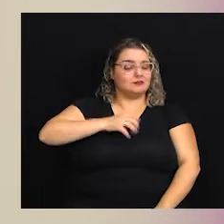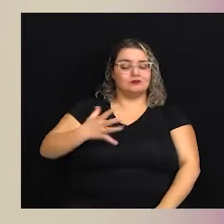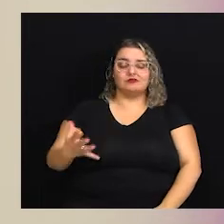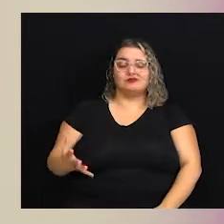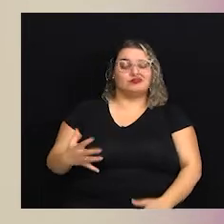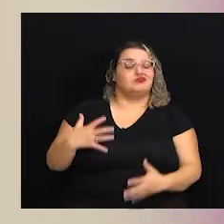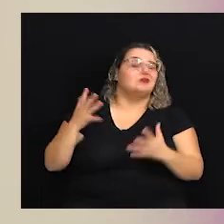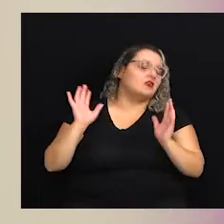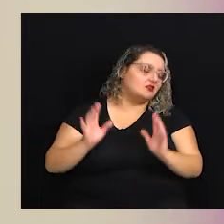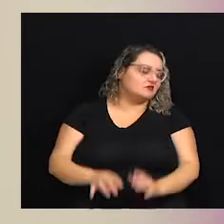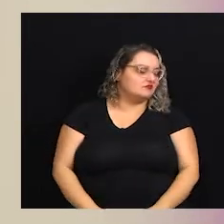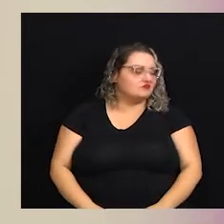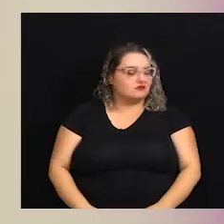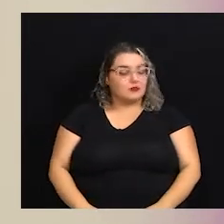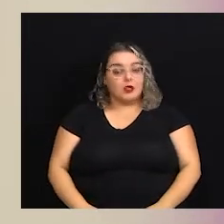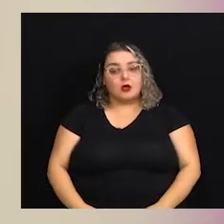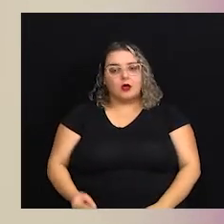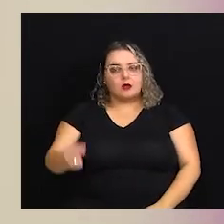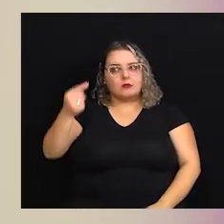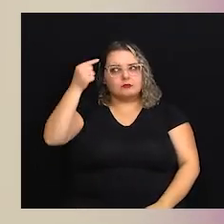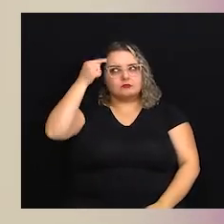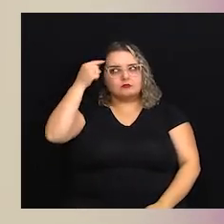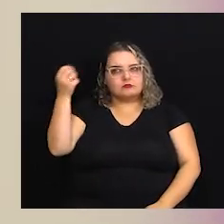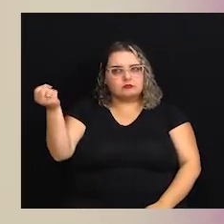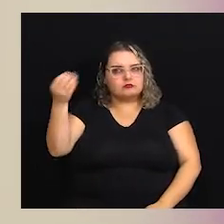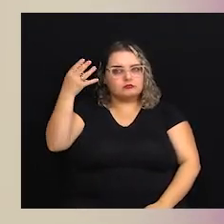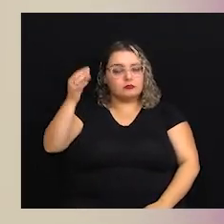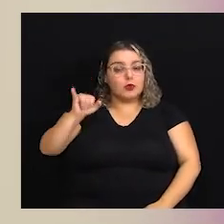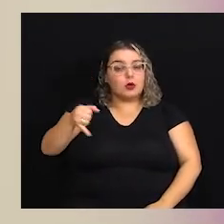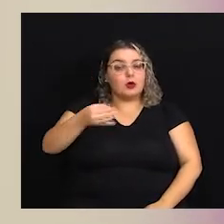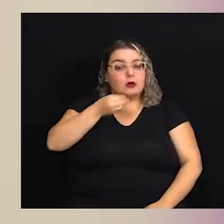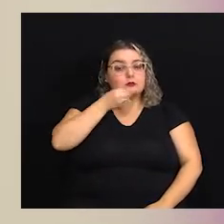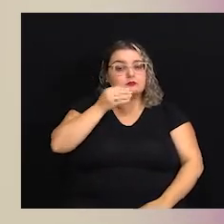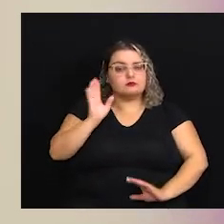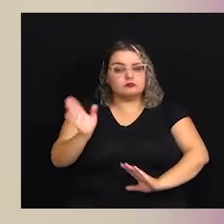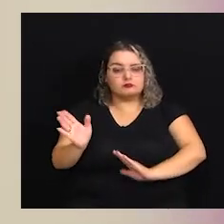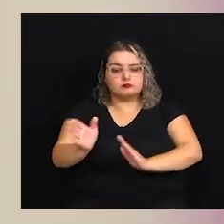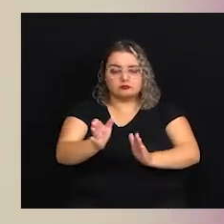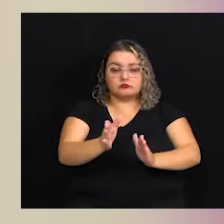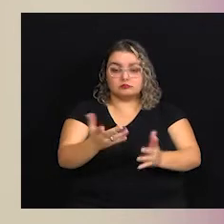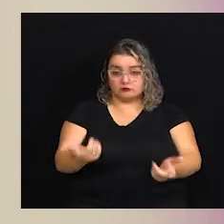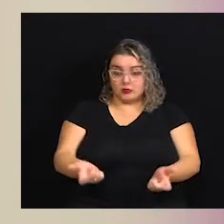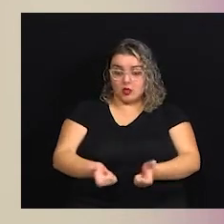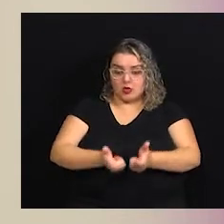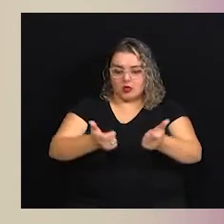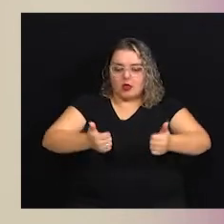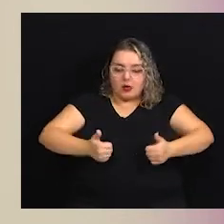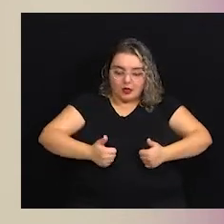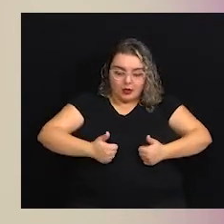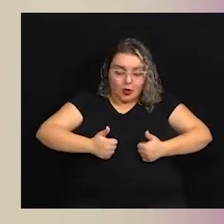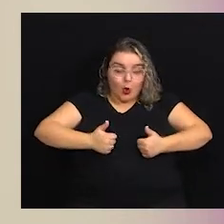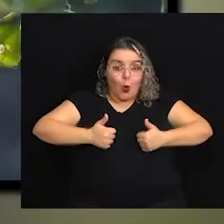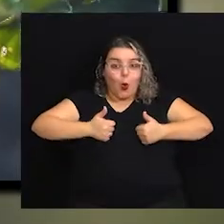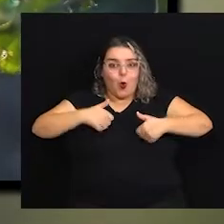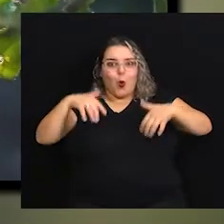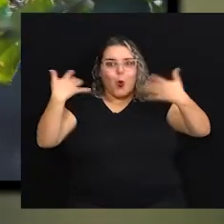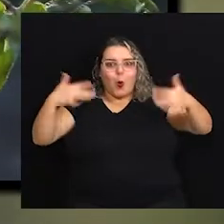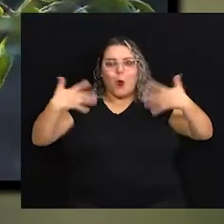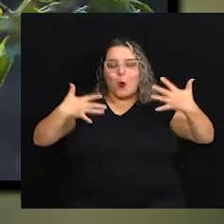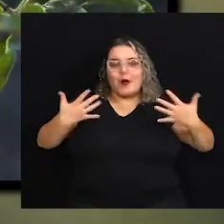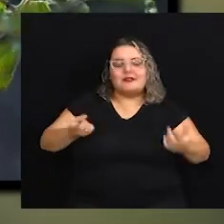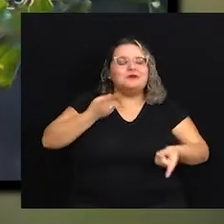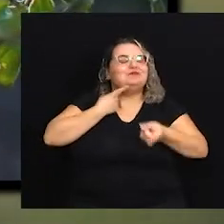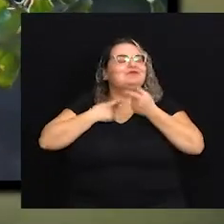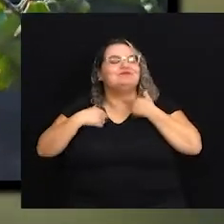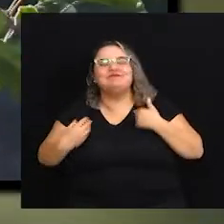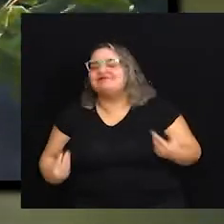menopausa e lhe proporá novos pensamentos, oportunidades e novos caminhos. Aumentará o seu ânimo e a sua